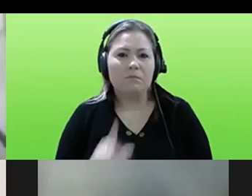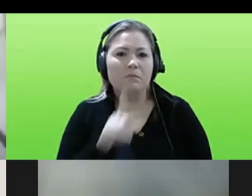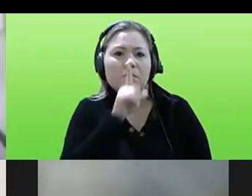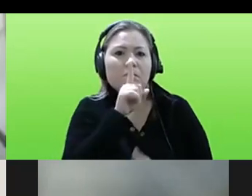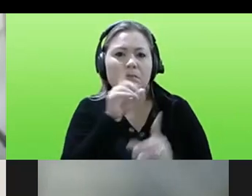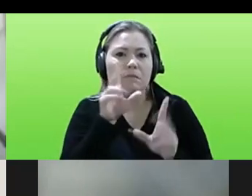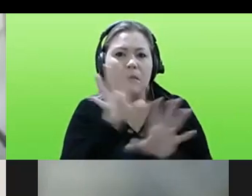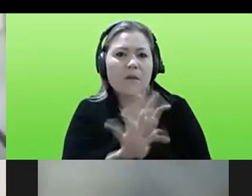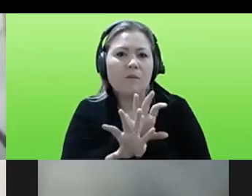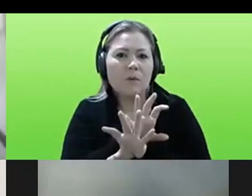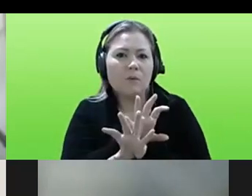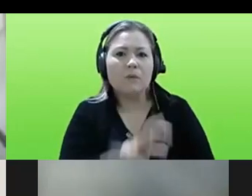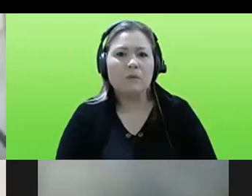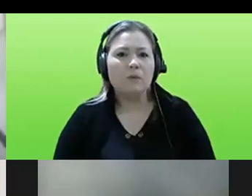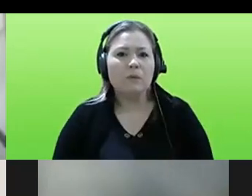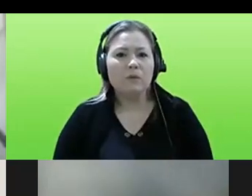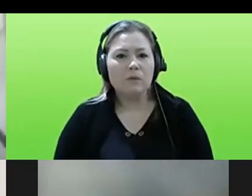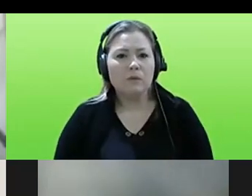Travou, né?